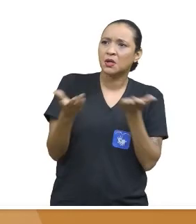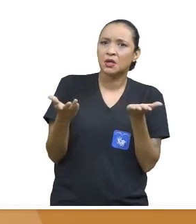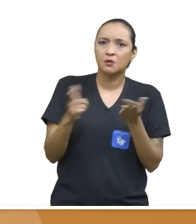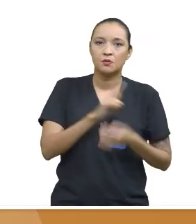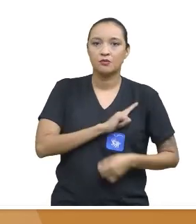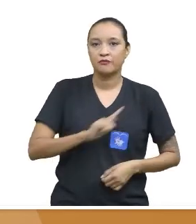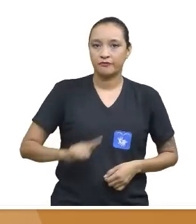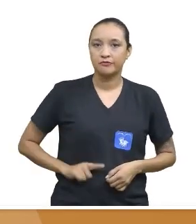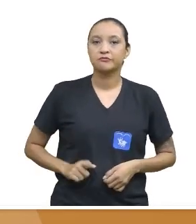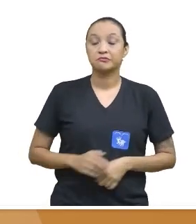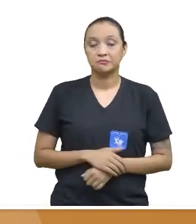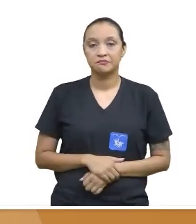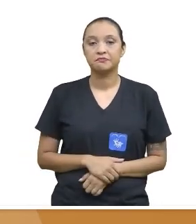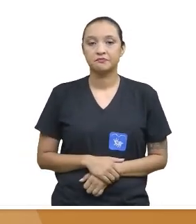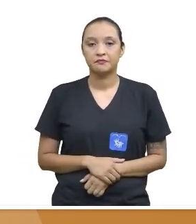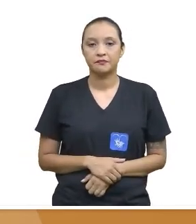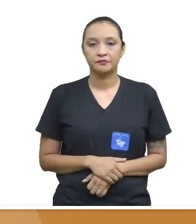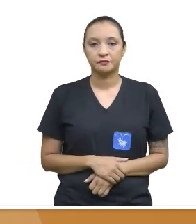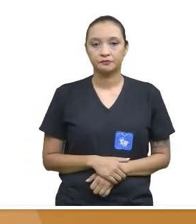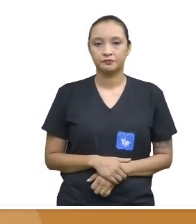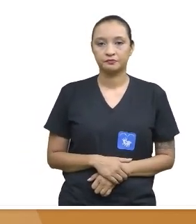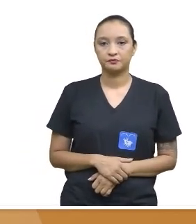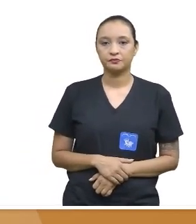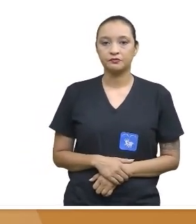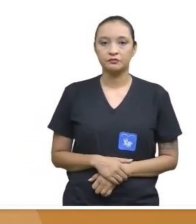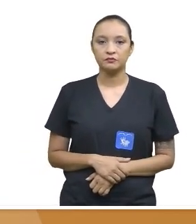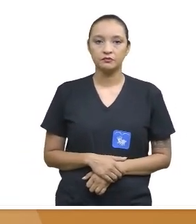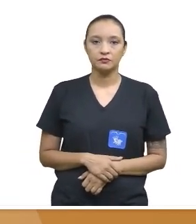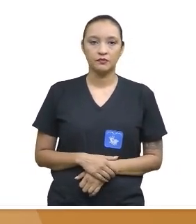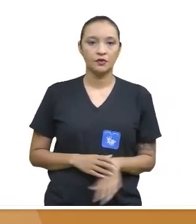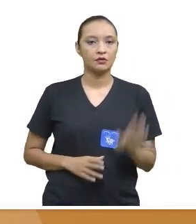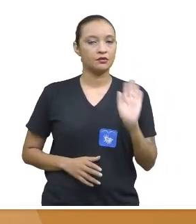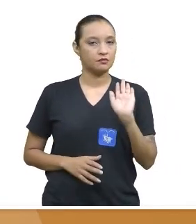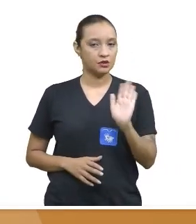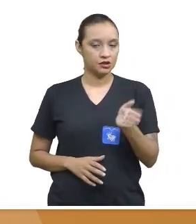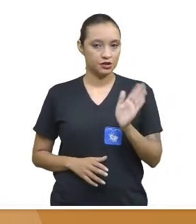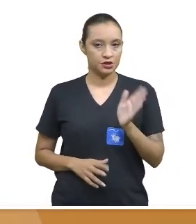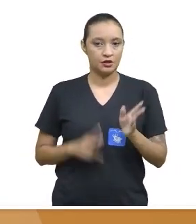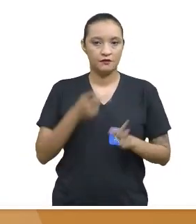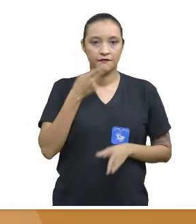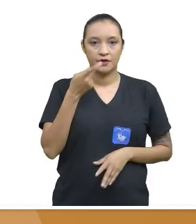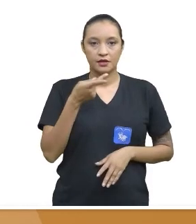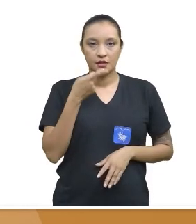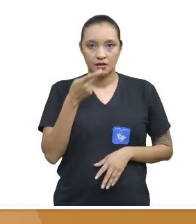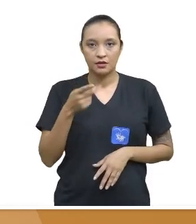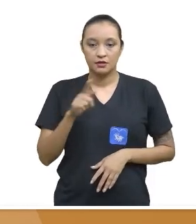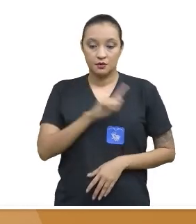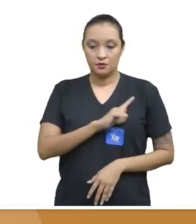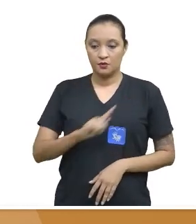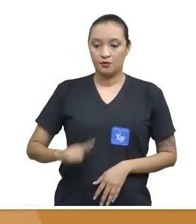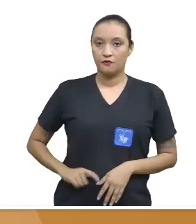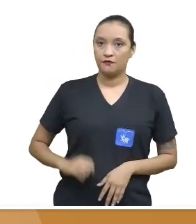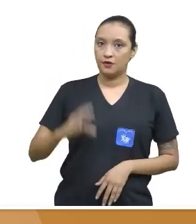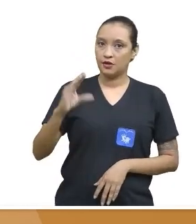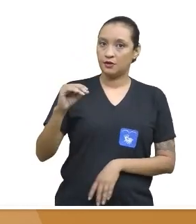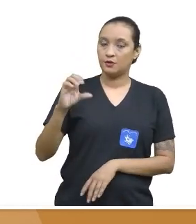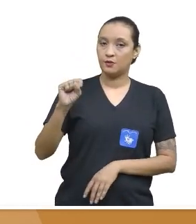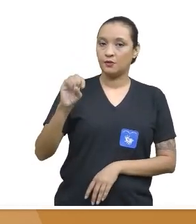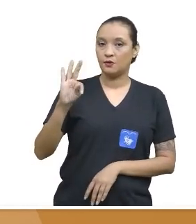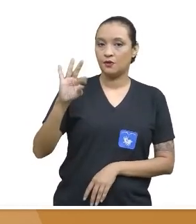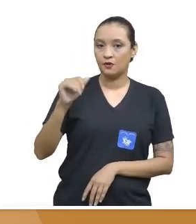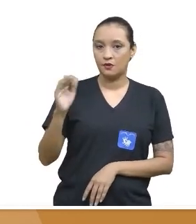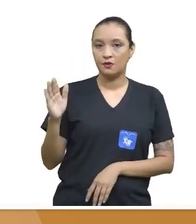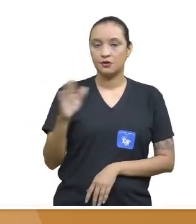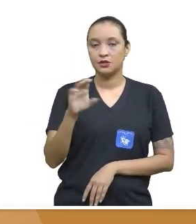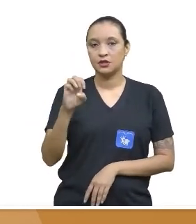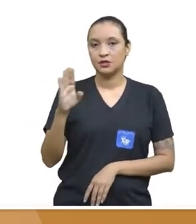governo. Ok? Vamos lá. Mas como eu falei, no governo de Costa e Silva, as coisas vão acontecer, a população vai